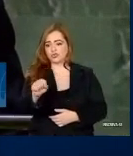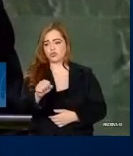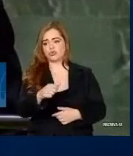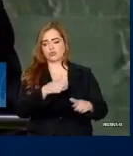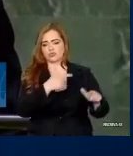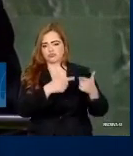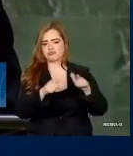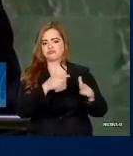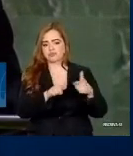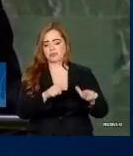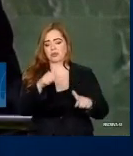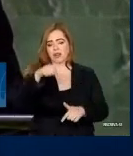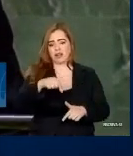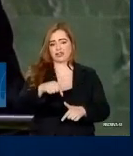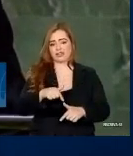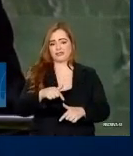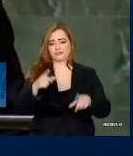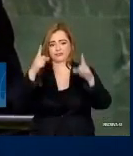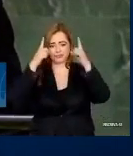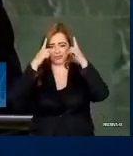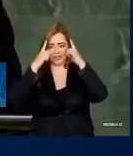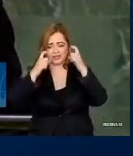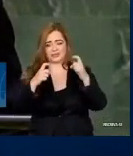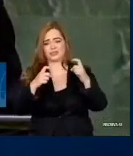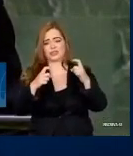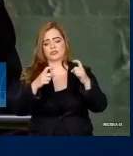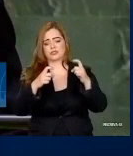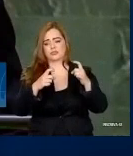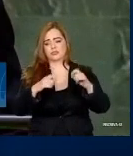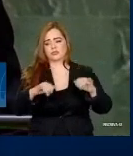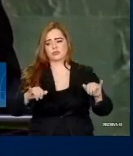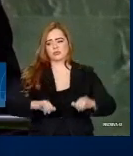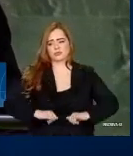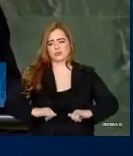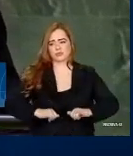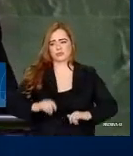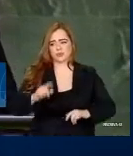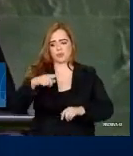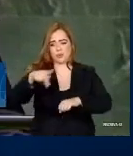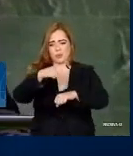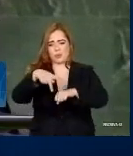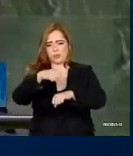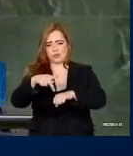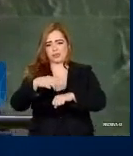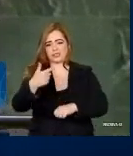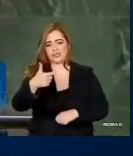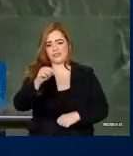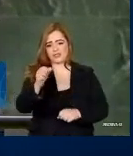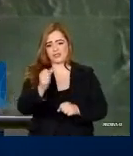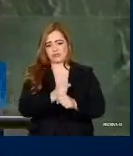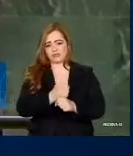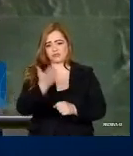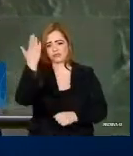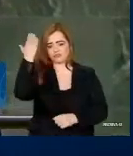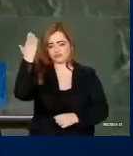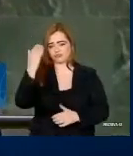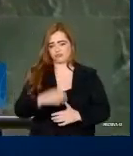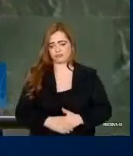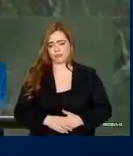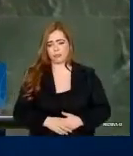E por algumas vezes foi aplaudido. Mas eu acho que essa falta de posicionamento aí no que diz respeito à